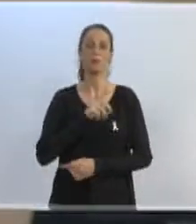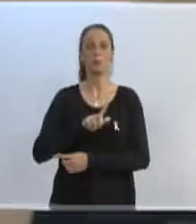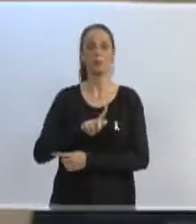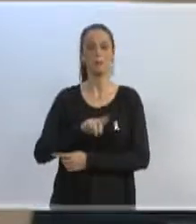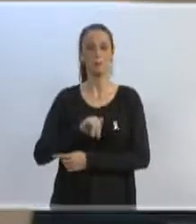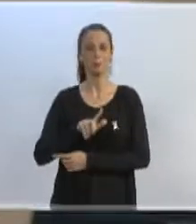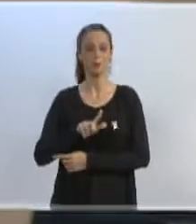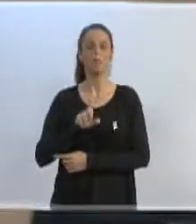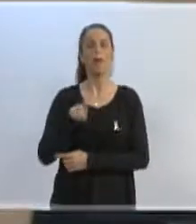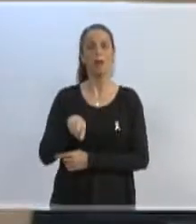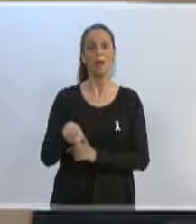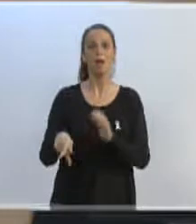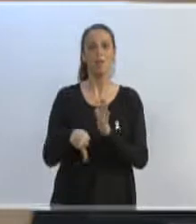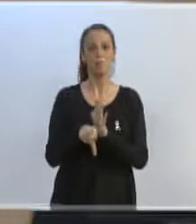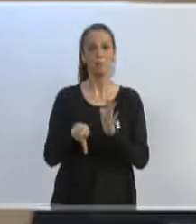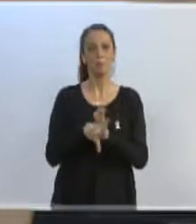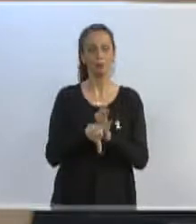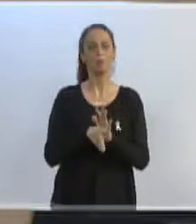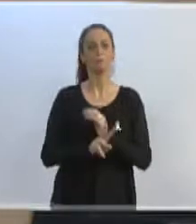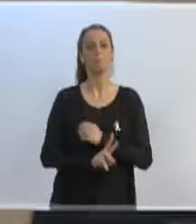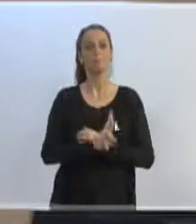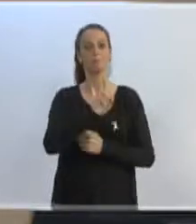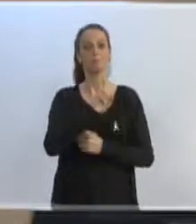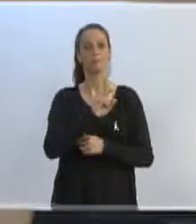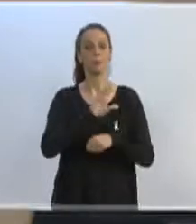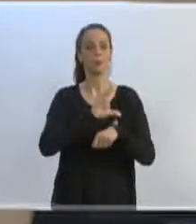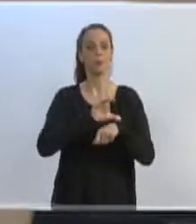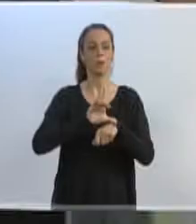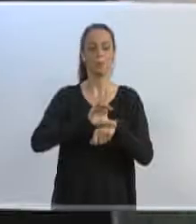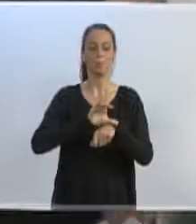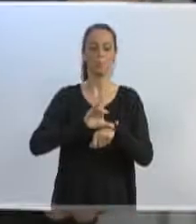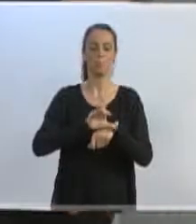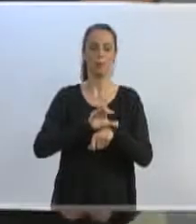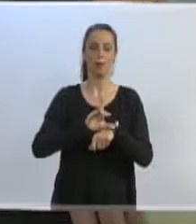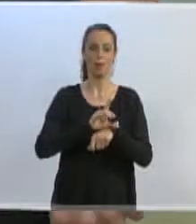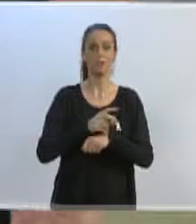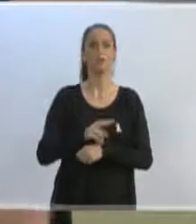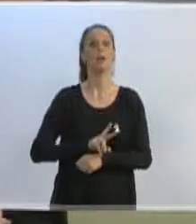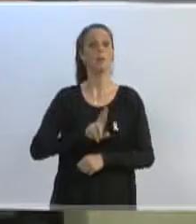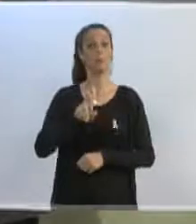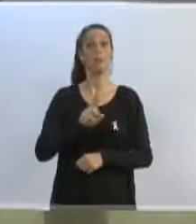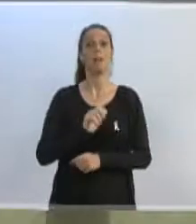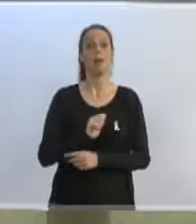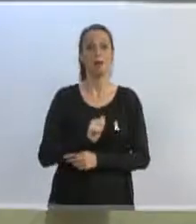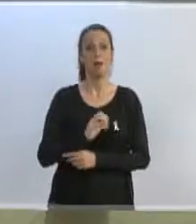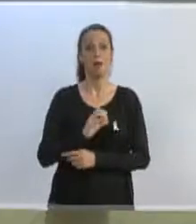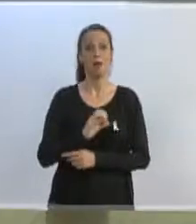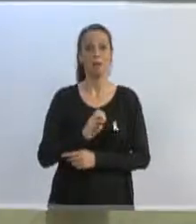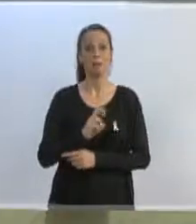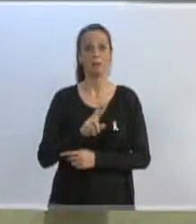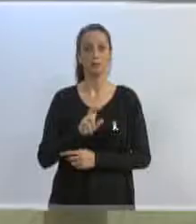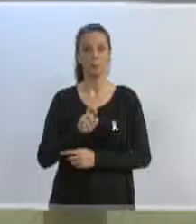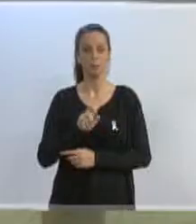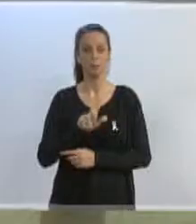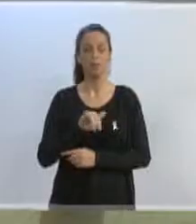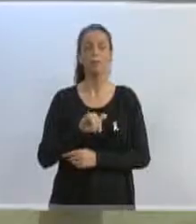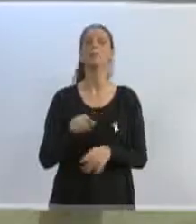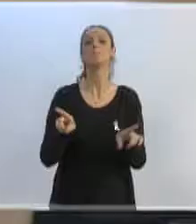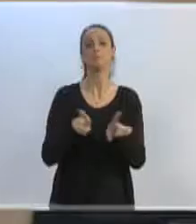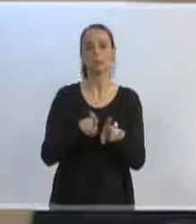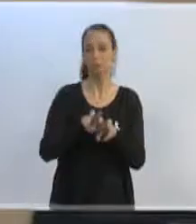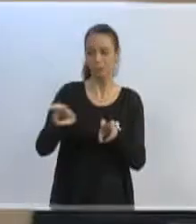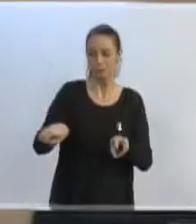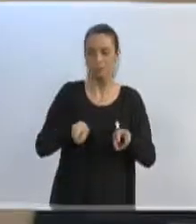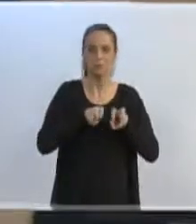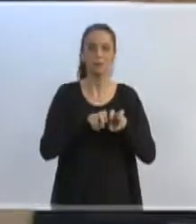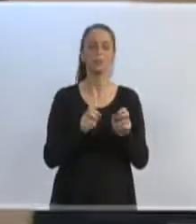Correia, conselheiro da Comped pela Acevale, por favor, também possa tomar